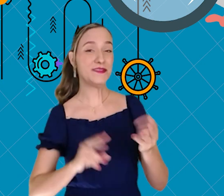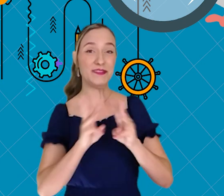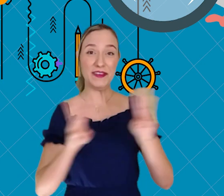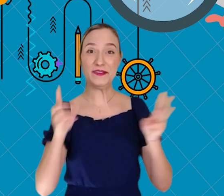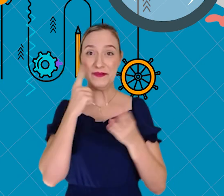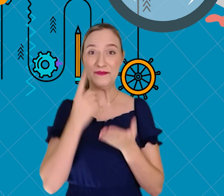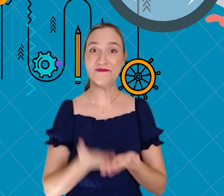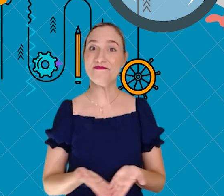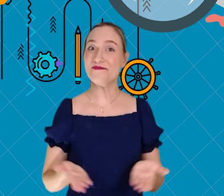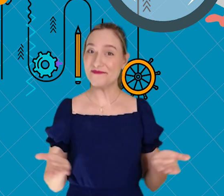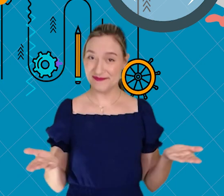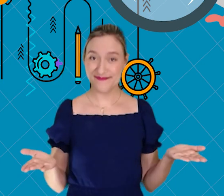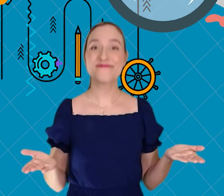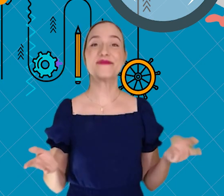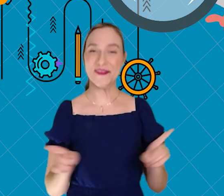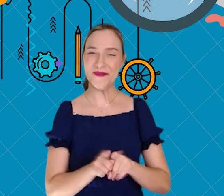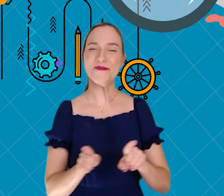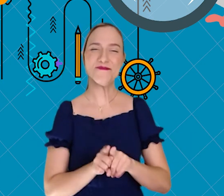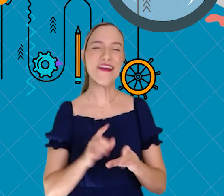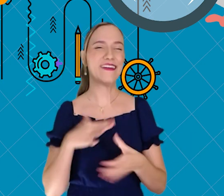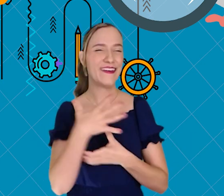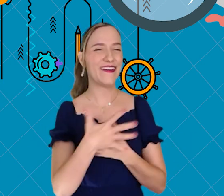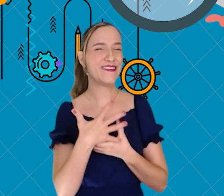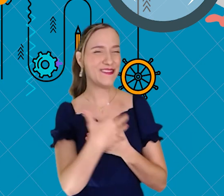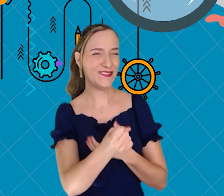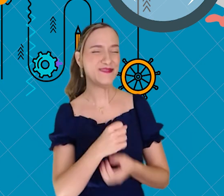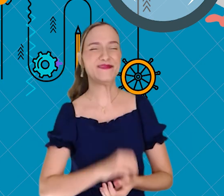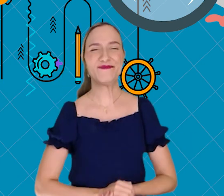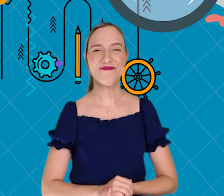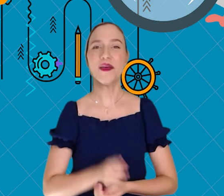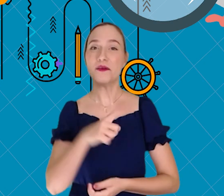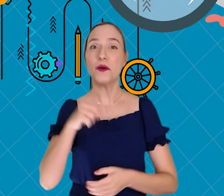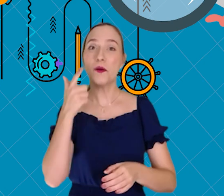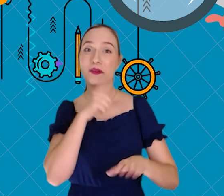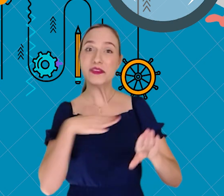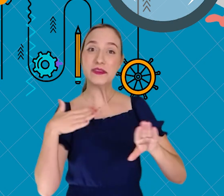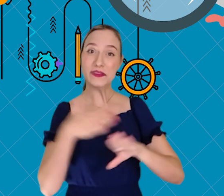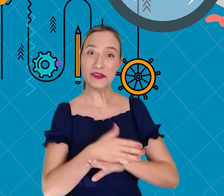aparecendo aqui na sua telinha, junto com o QR Code. E basta acessar o